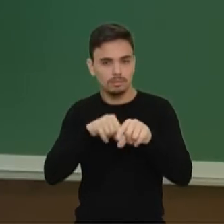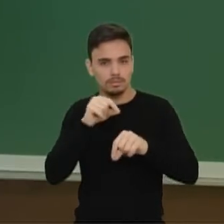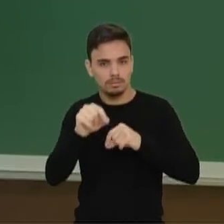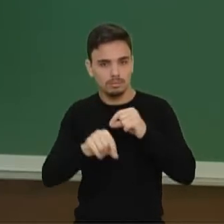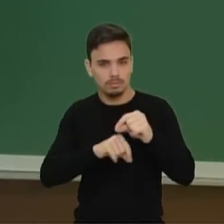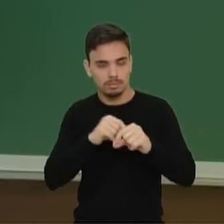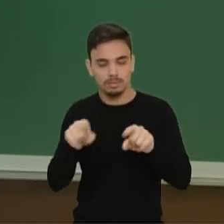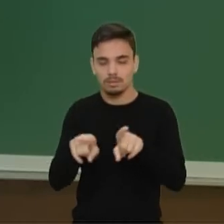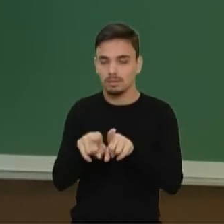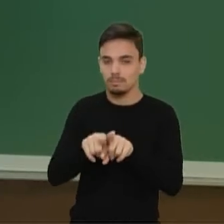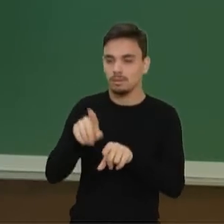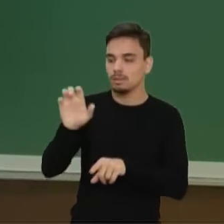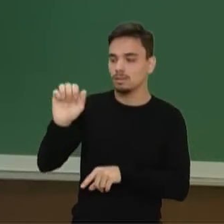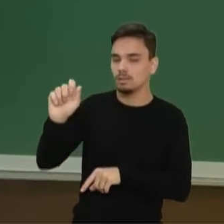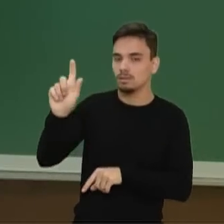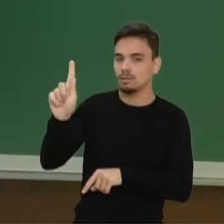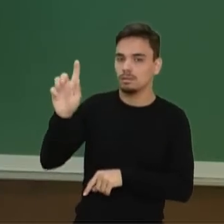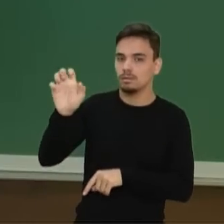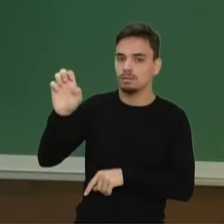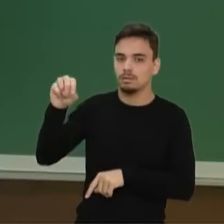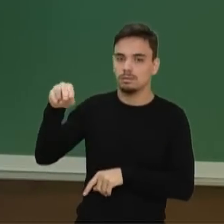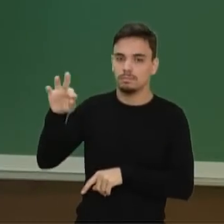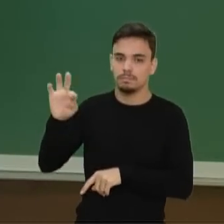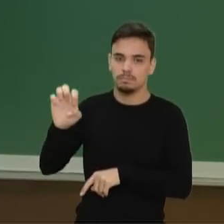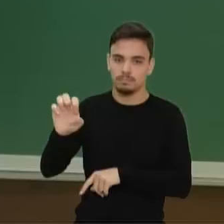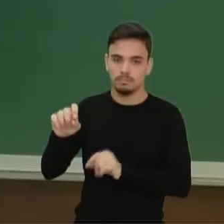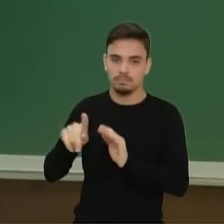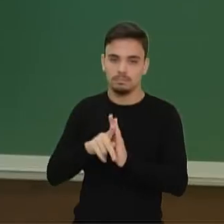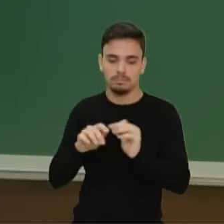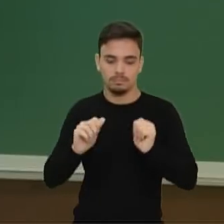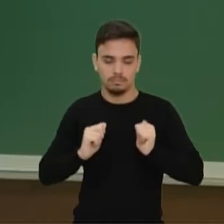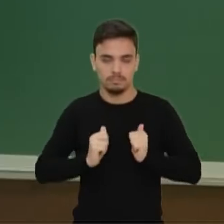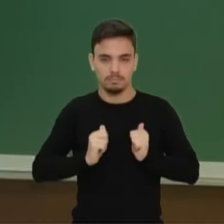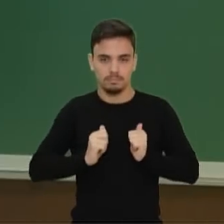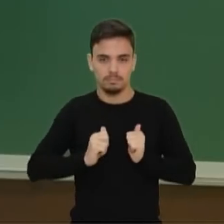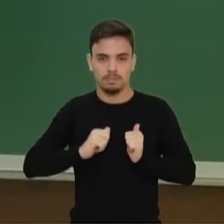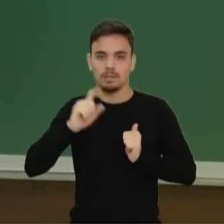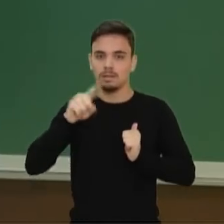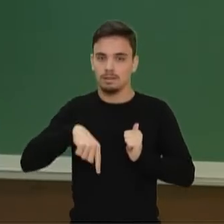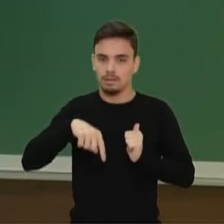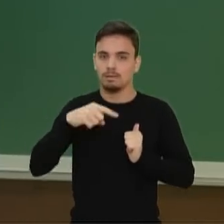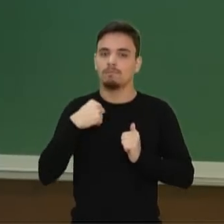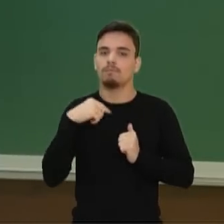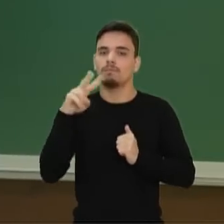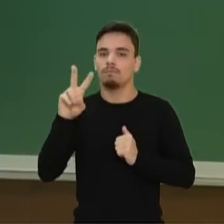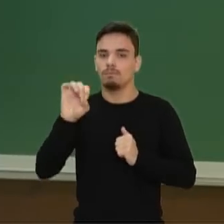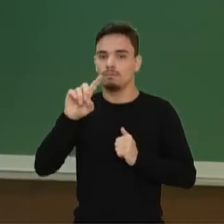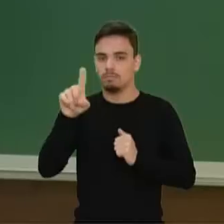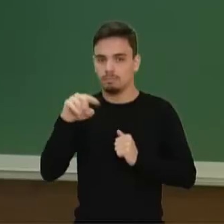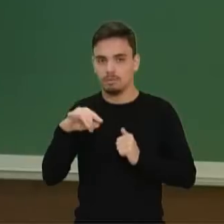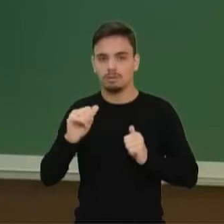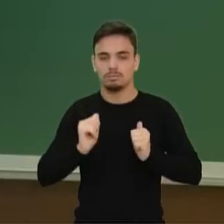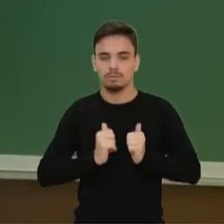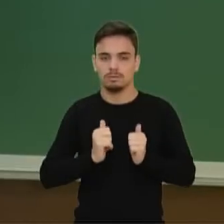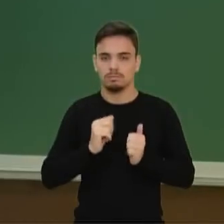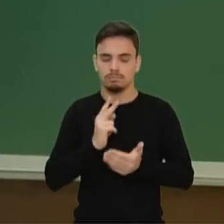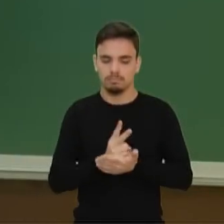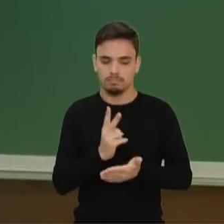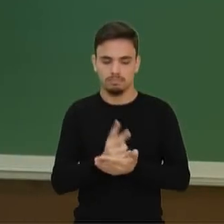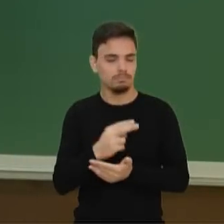o nosso agente da passiva. Isso é voz passiva, sempre igualzinho, não dá para